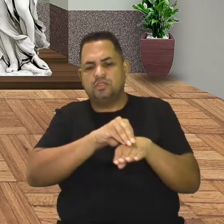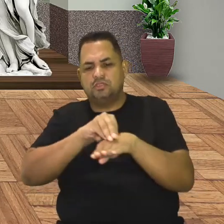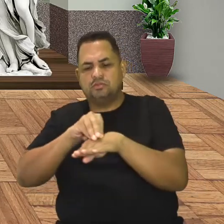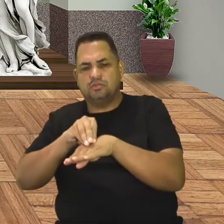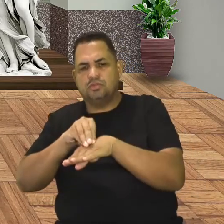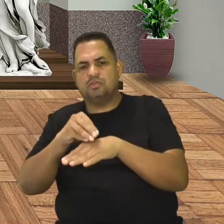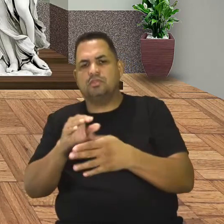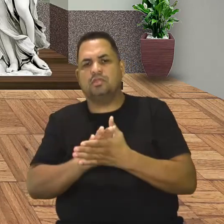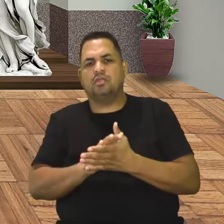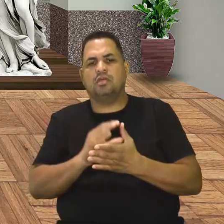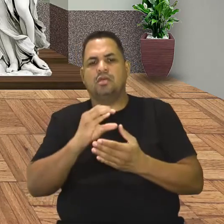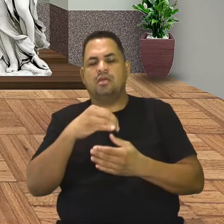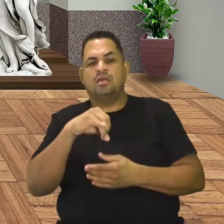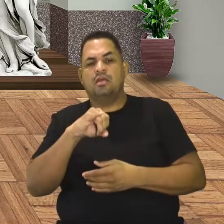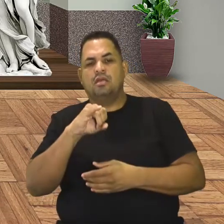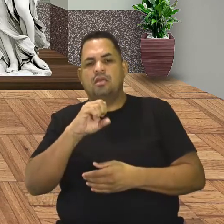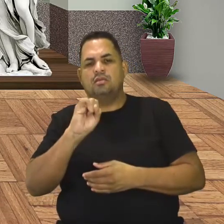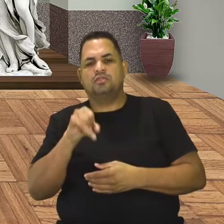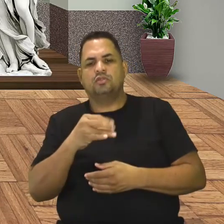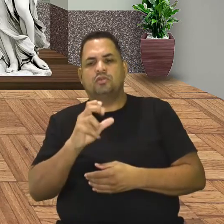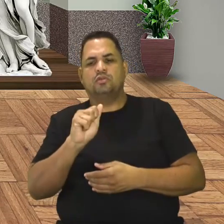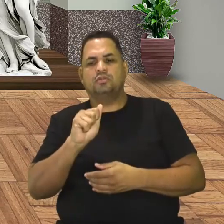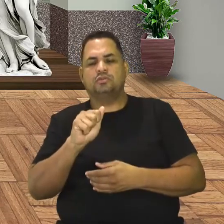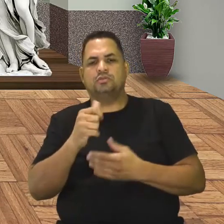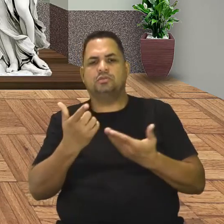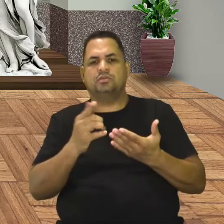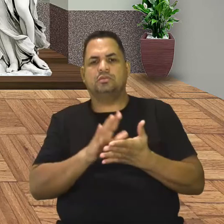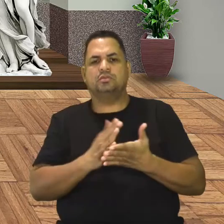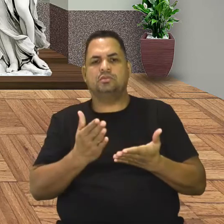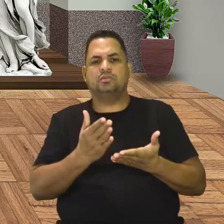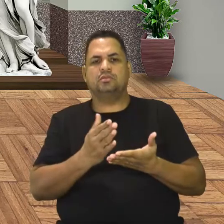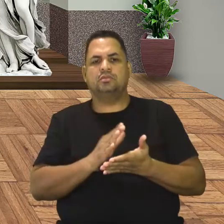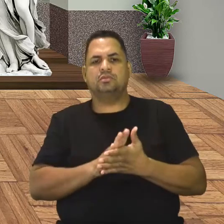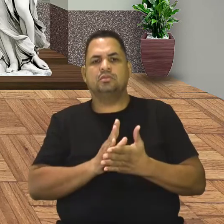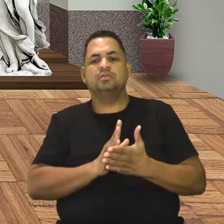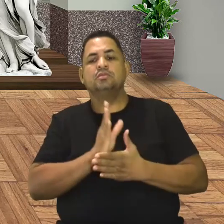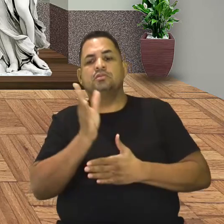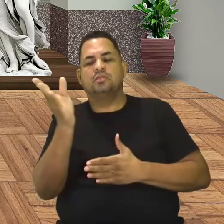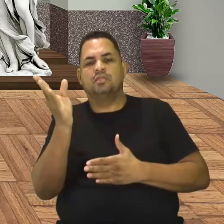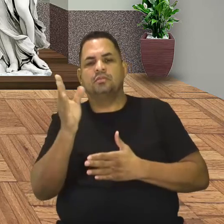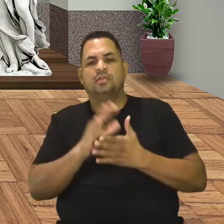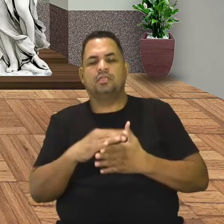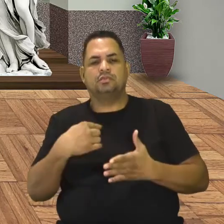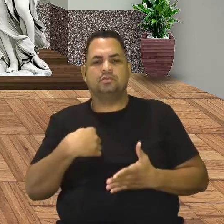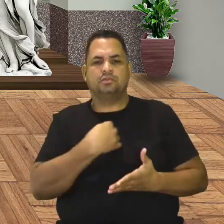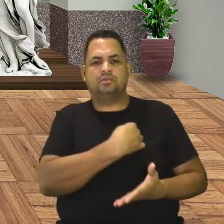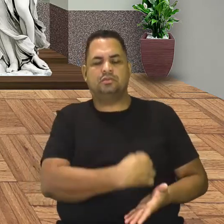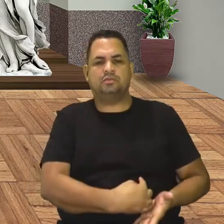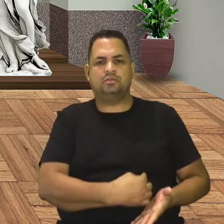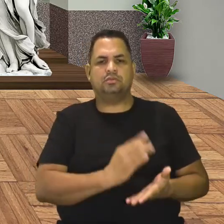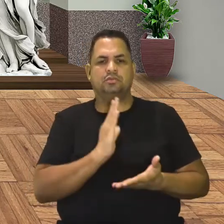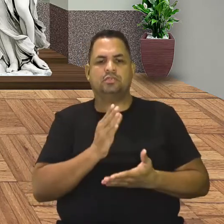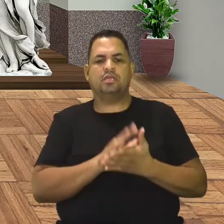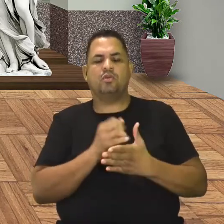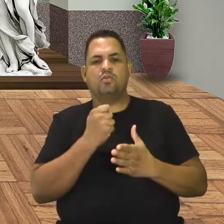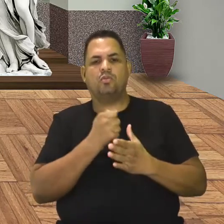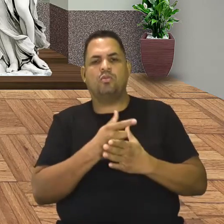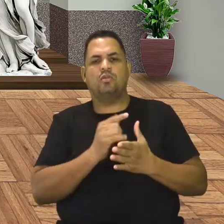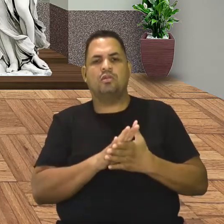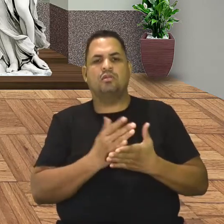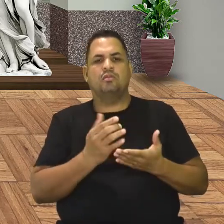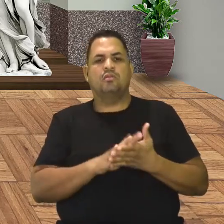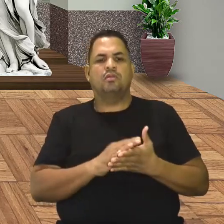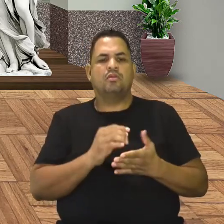6. Esses grãos que chegam aqui, grande parte deles, eles partem para a China. A China já comprou. Aí a China